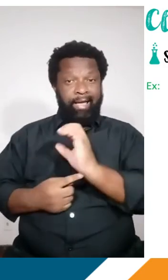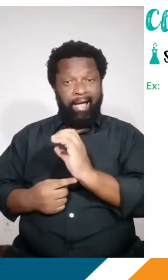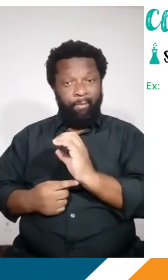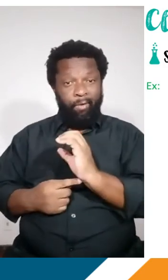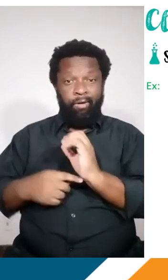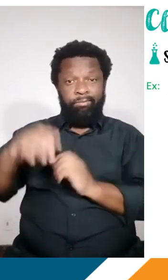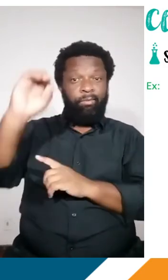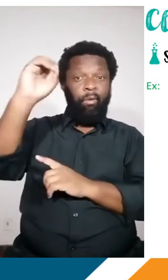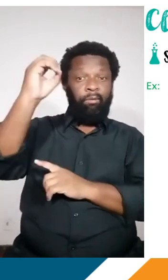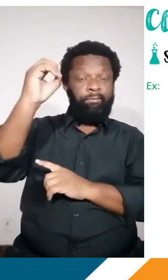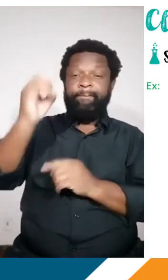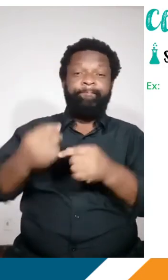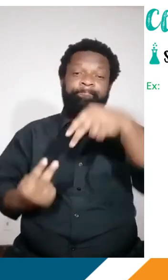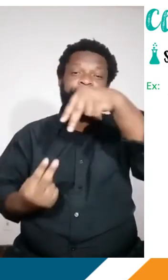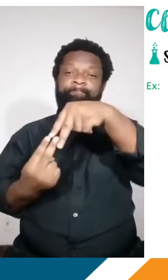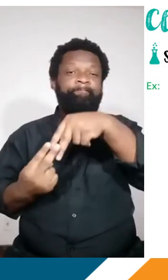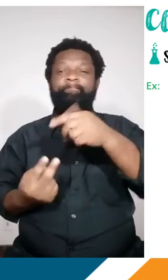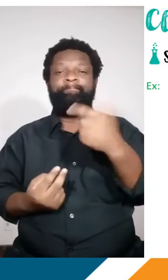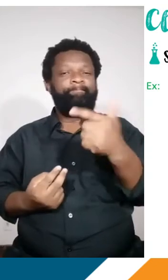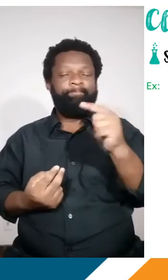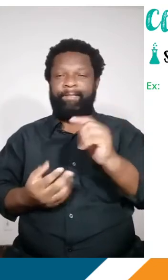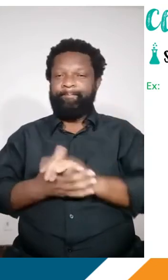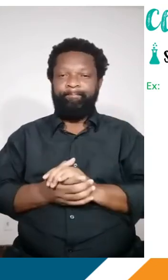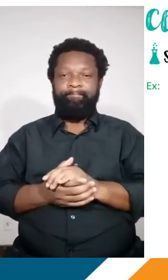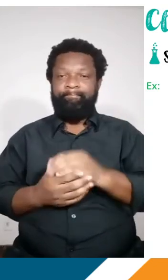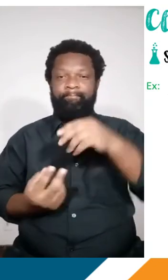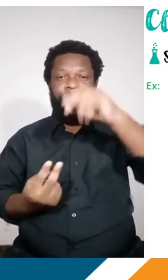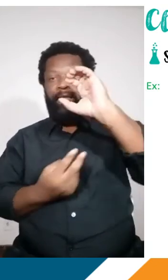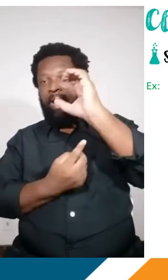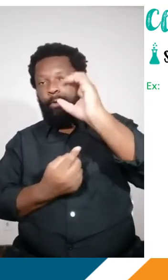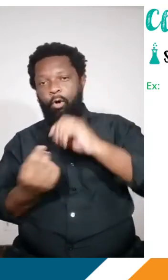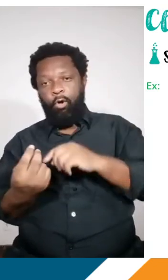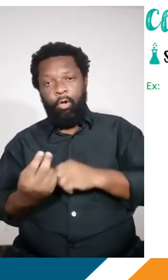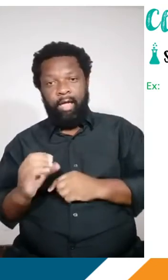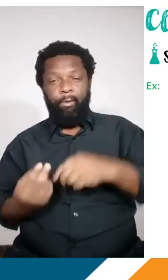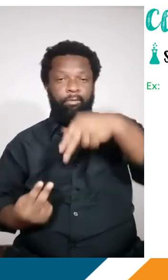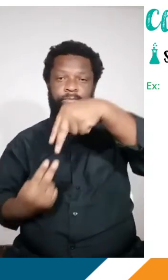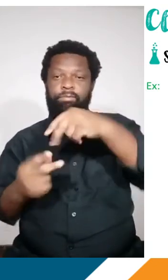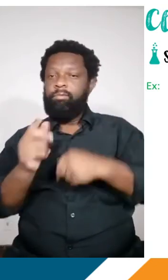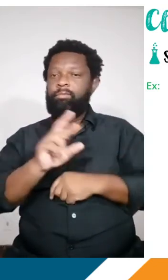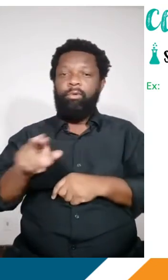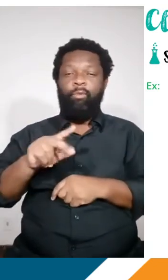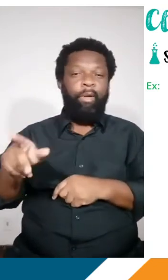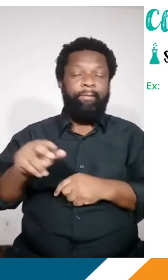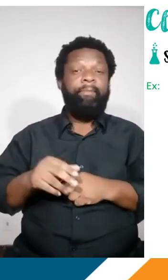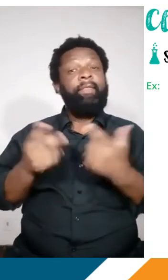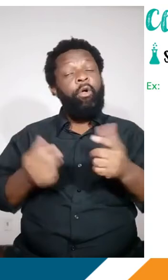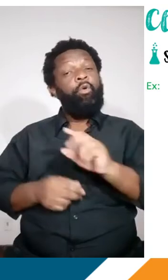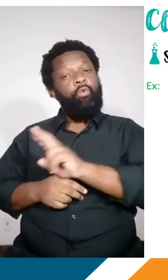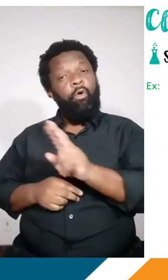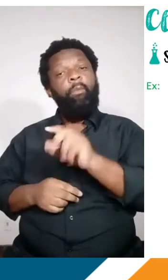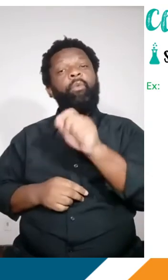e um oxigênio, então não tem ligação múltipla entre carbonos, essa cadeia também é saturada, apesar de